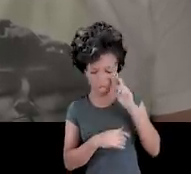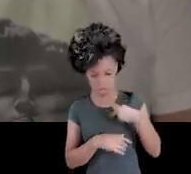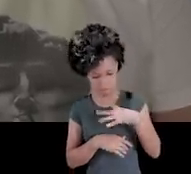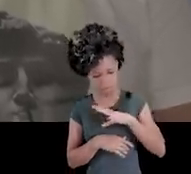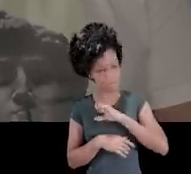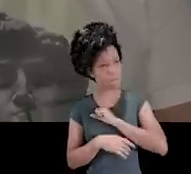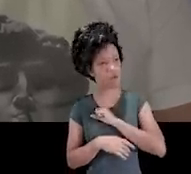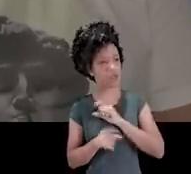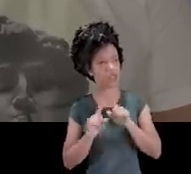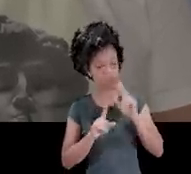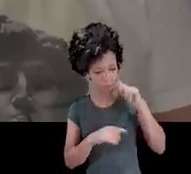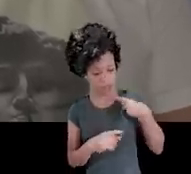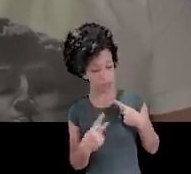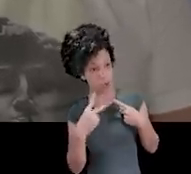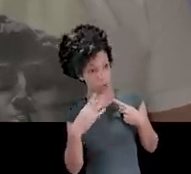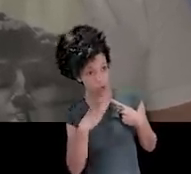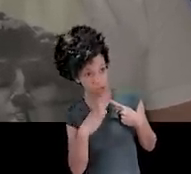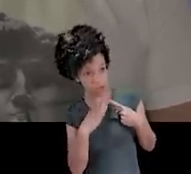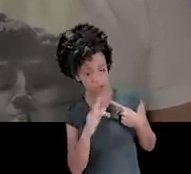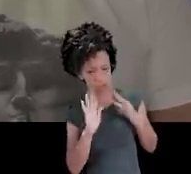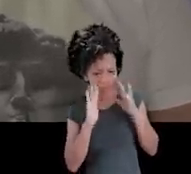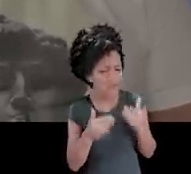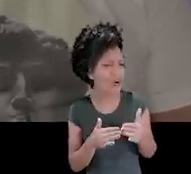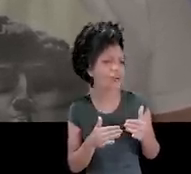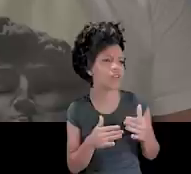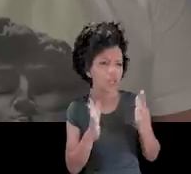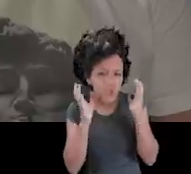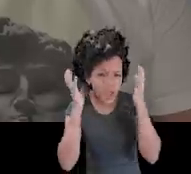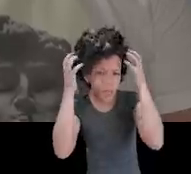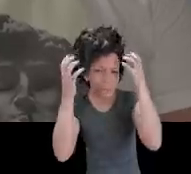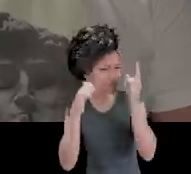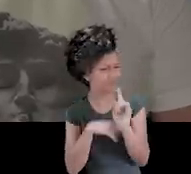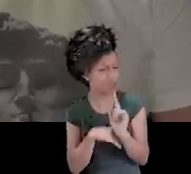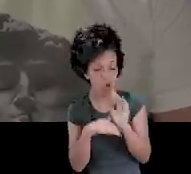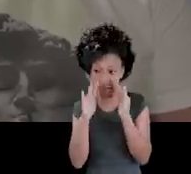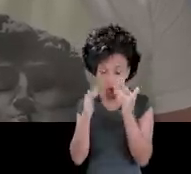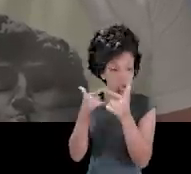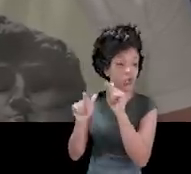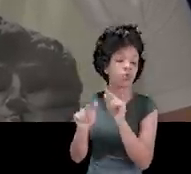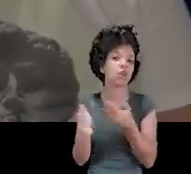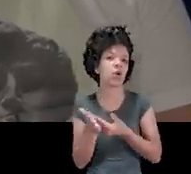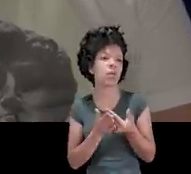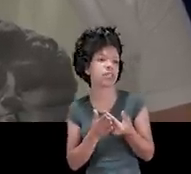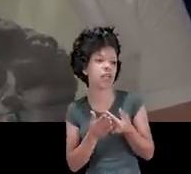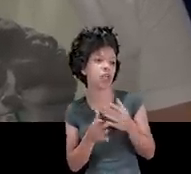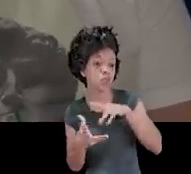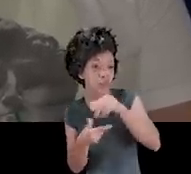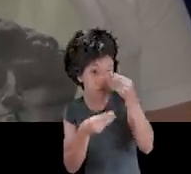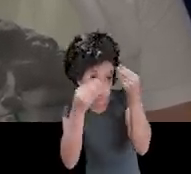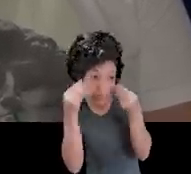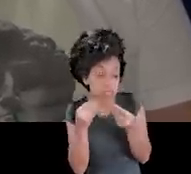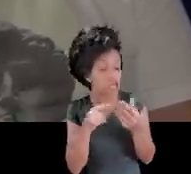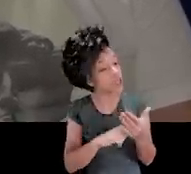esse autoconhecimento, de que não foque totalmente no seu cabelo, entendeu? Foque em outras coisas. Eu comecei no mundo da maquiagem.